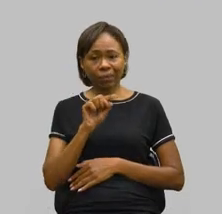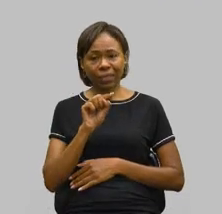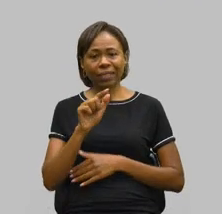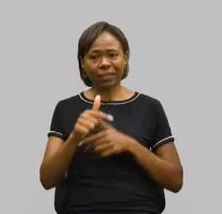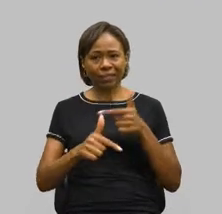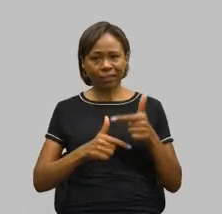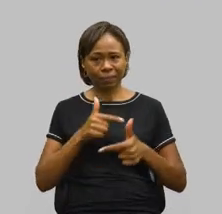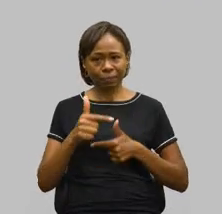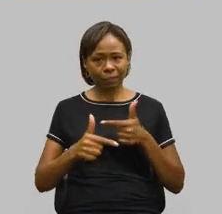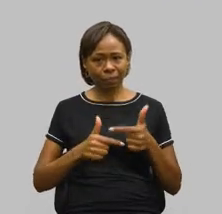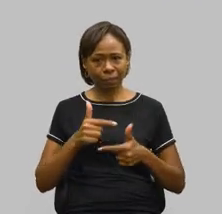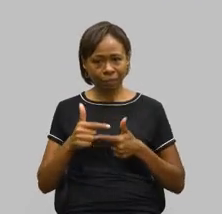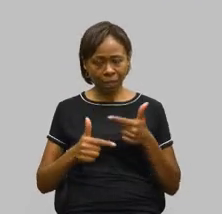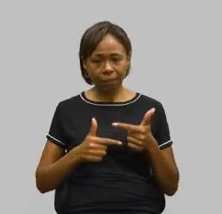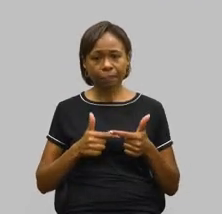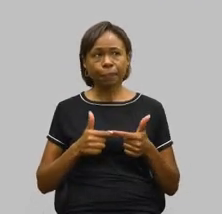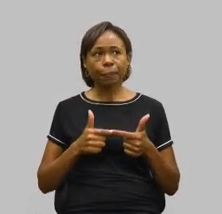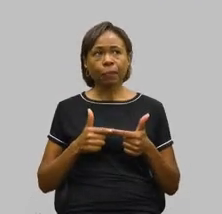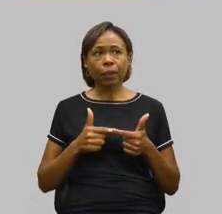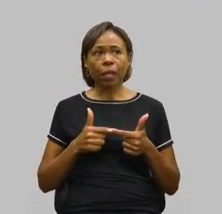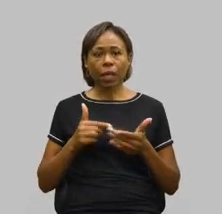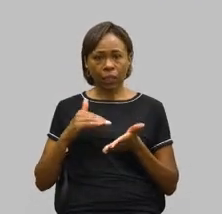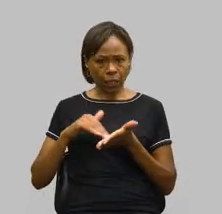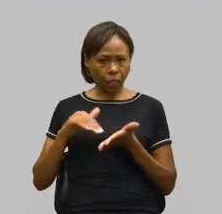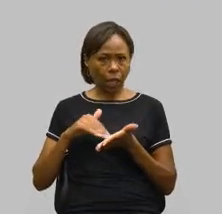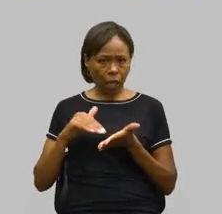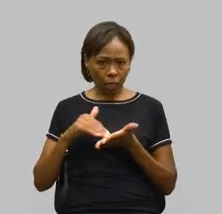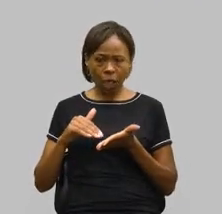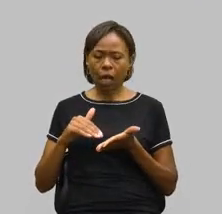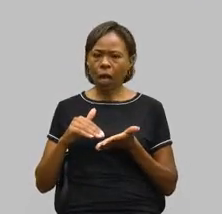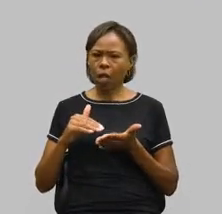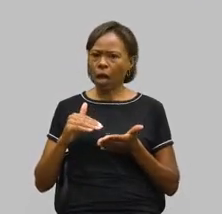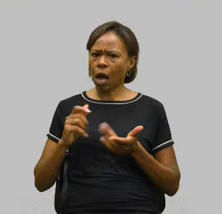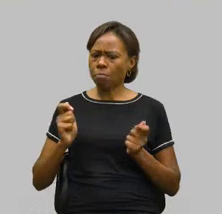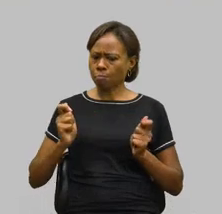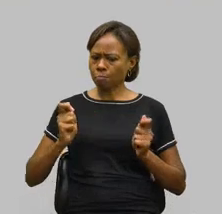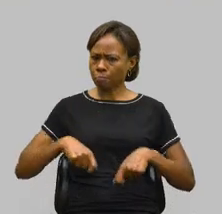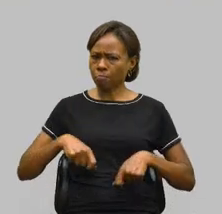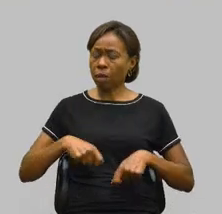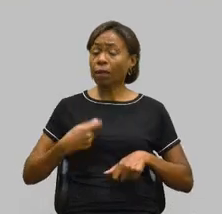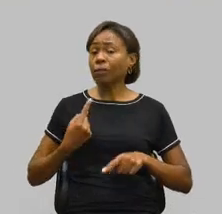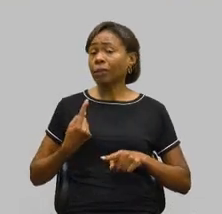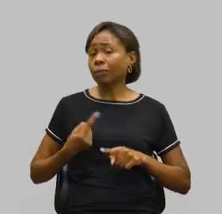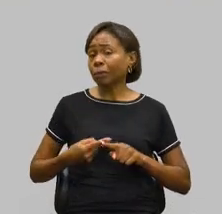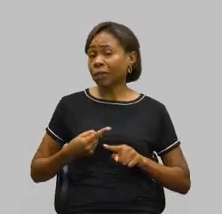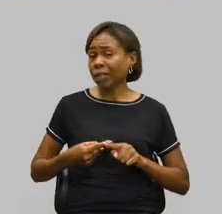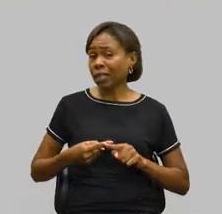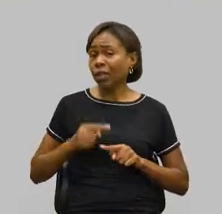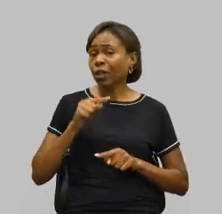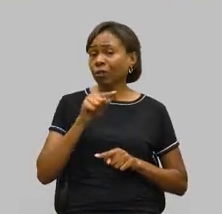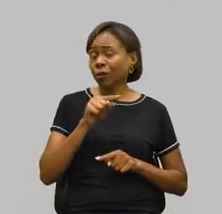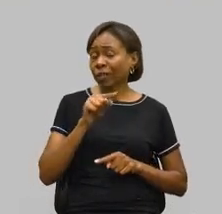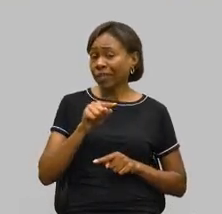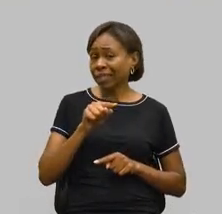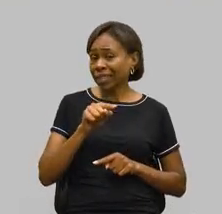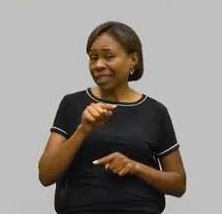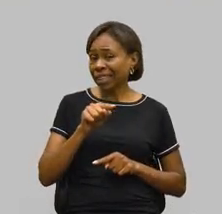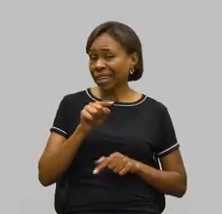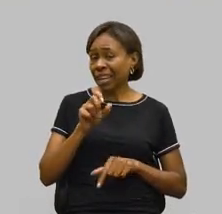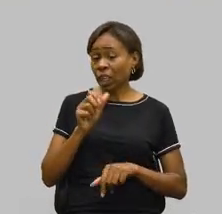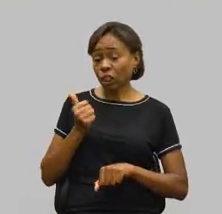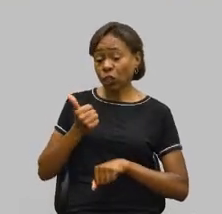trabalho tá sendo muito eficaz porque a senhora recebeu uma secretaria muito